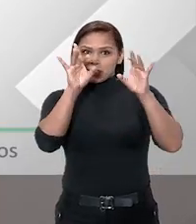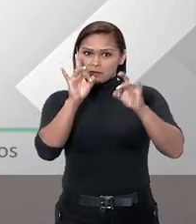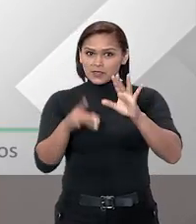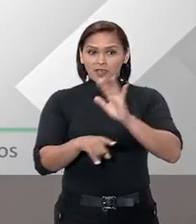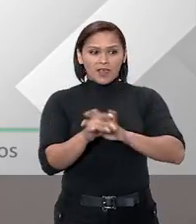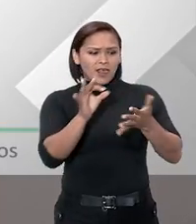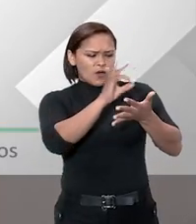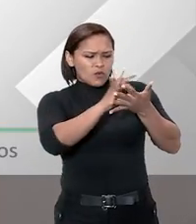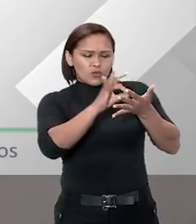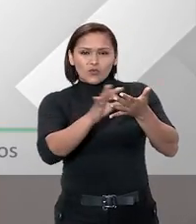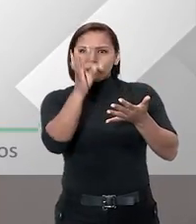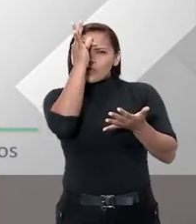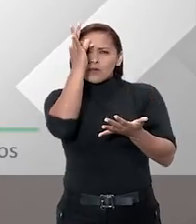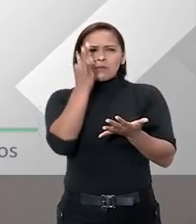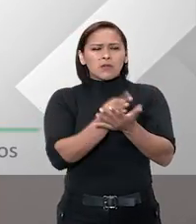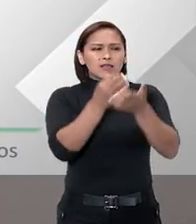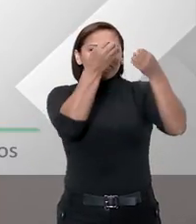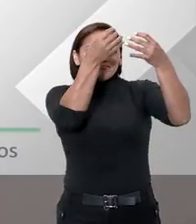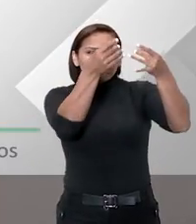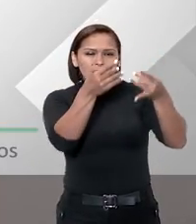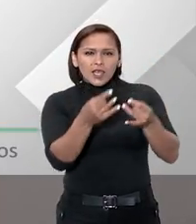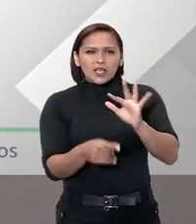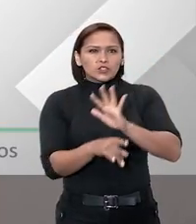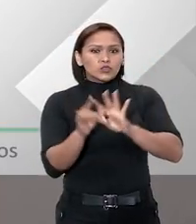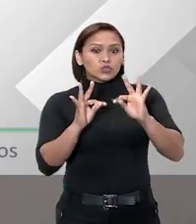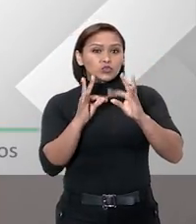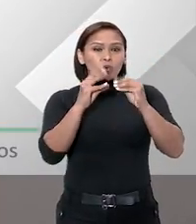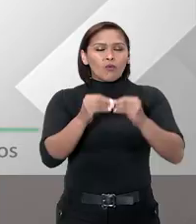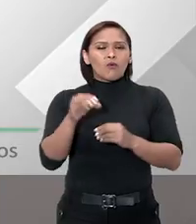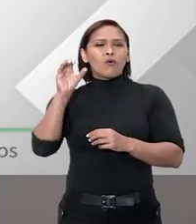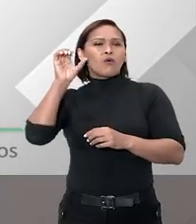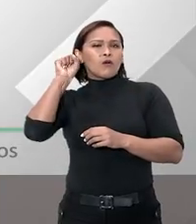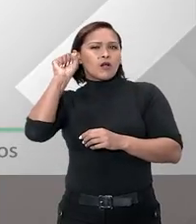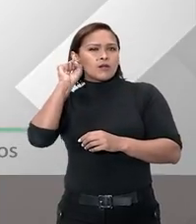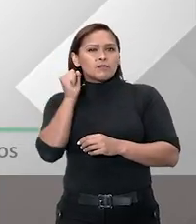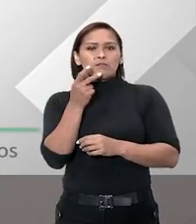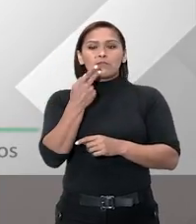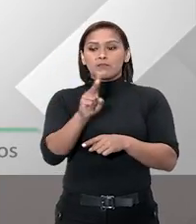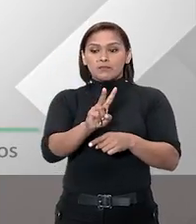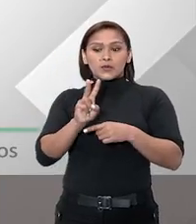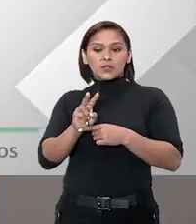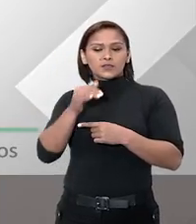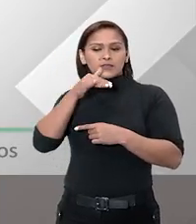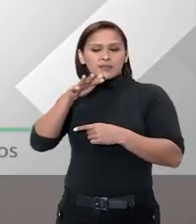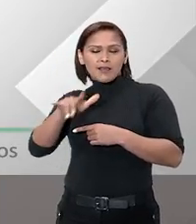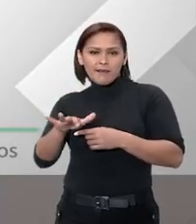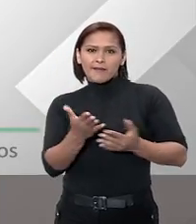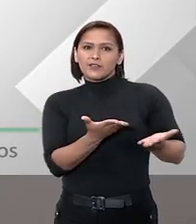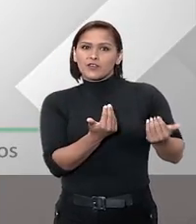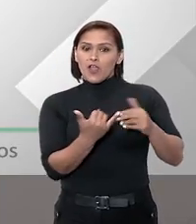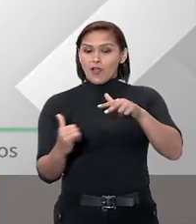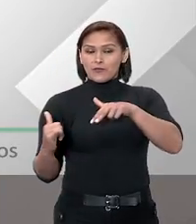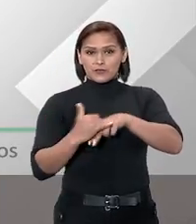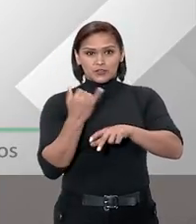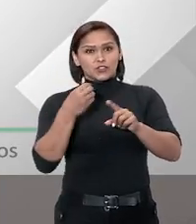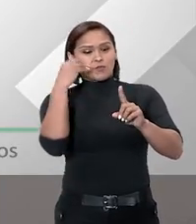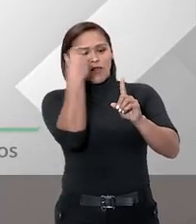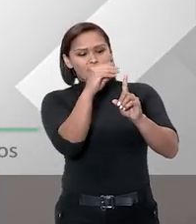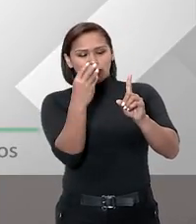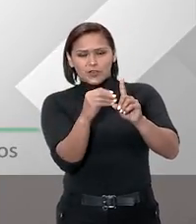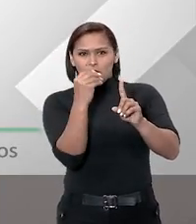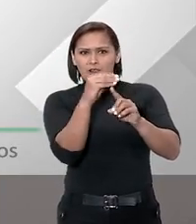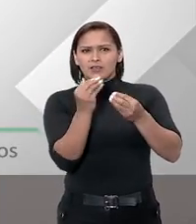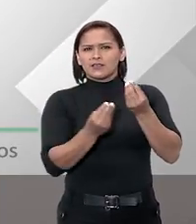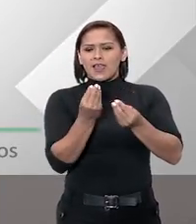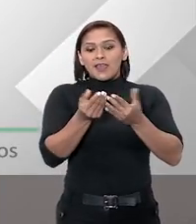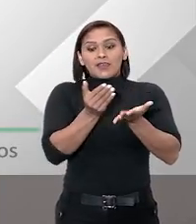tinha escrito uma tese sobre a escuta protegida das crianças vítimas de violência sexual.